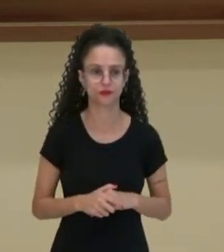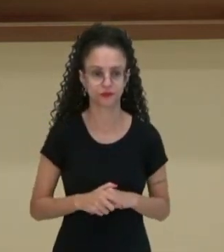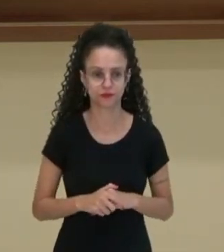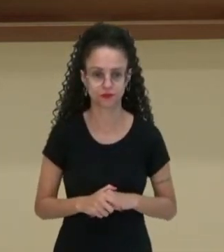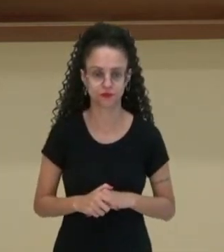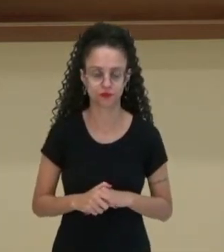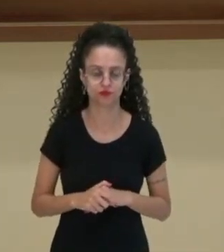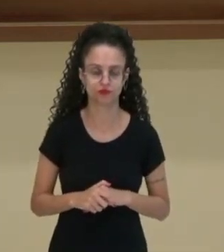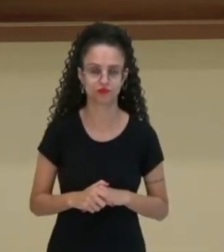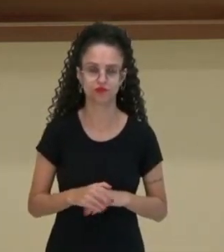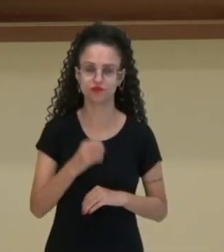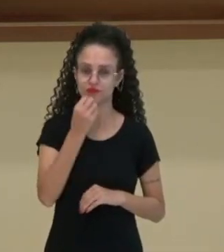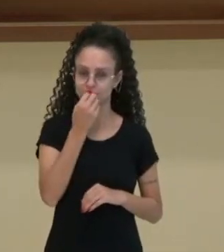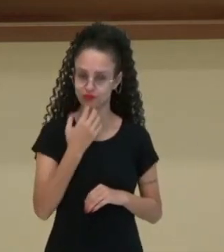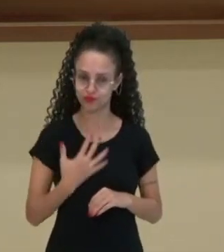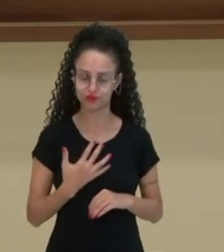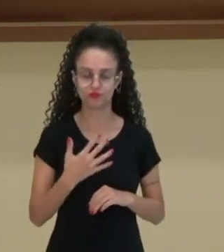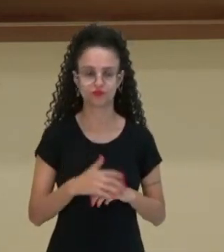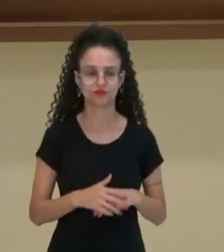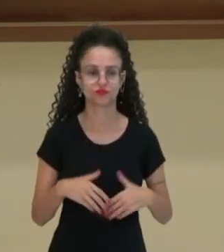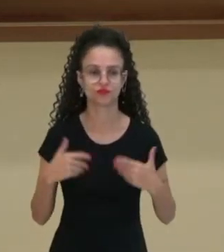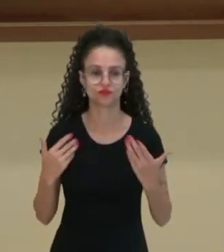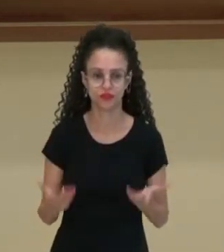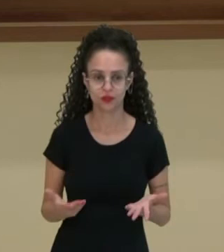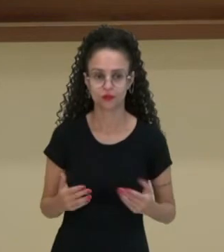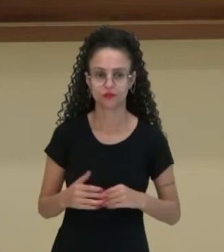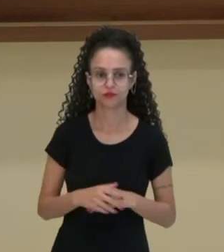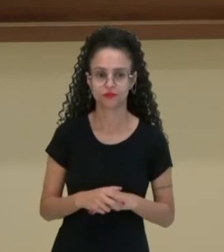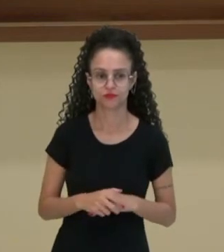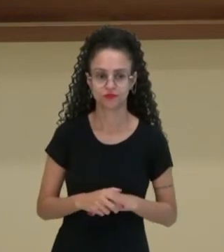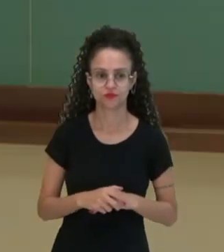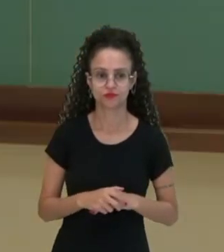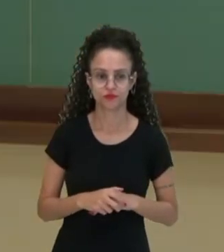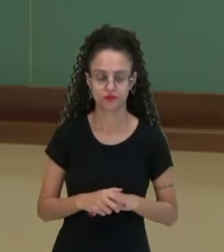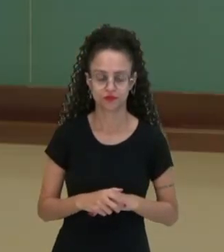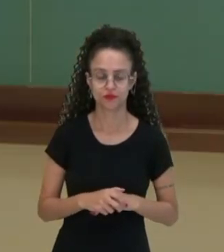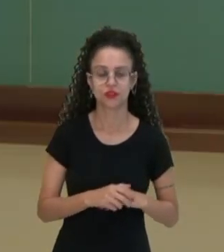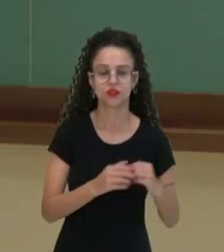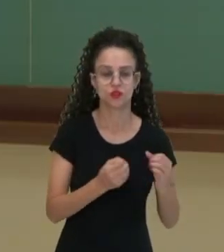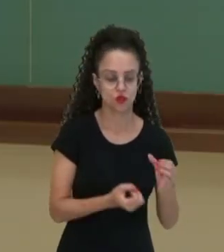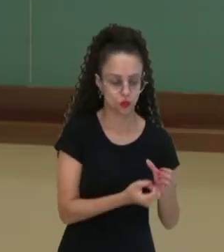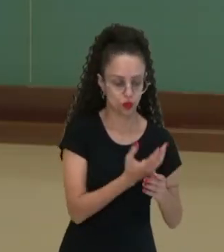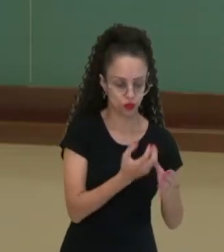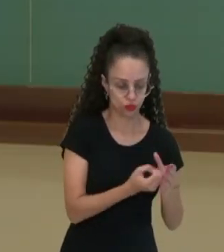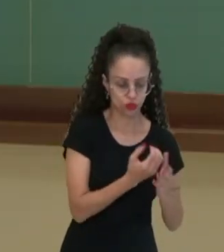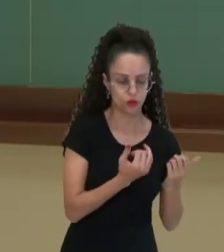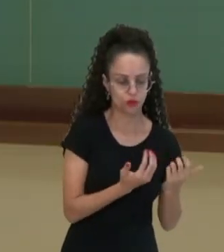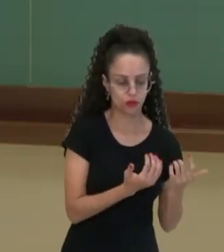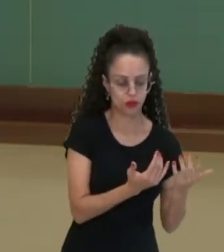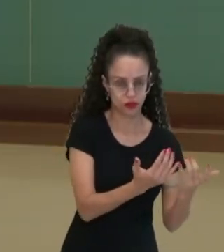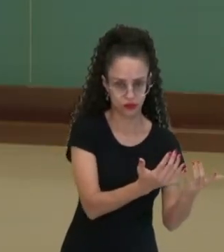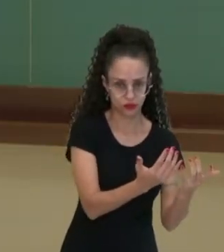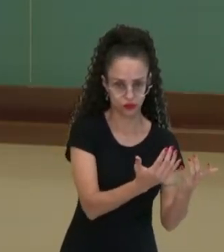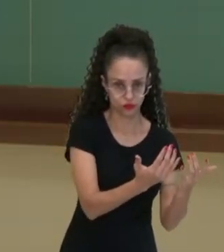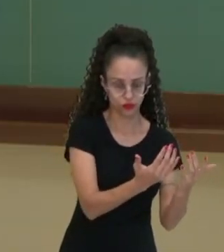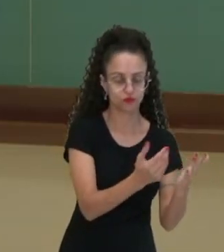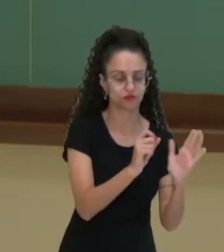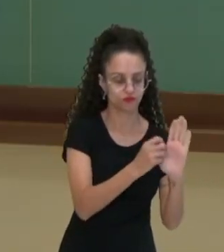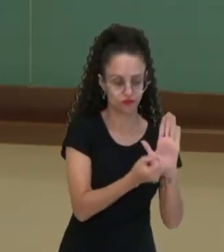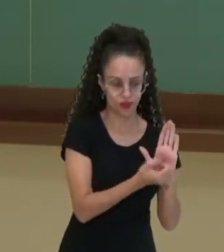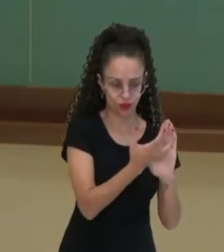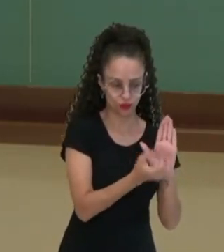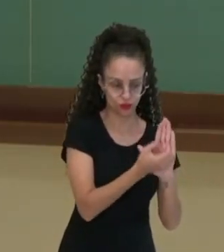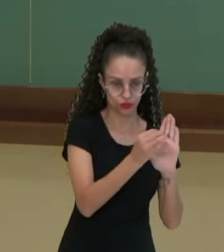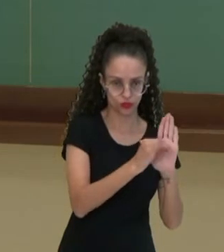ok? Muito bem. Então, aqui novamente, o produtor, que é a planta, um ser autótrofo. Daí